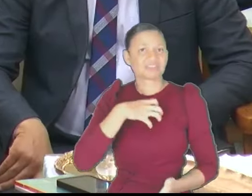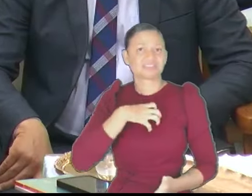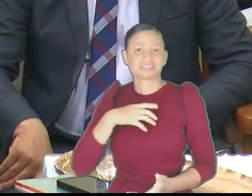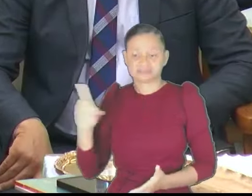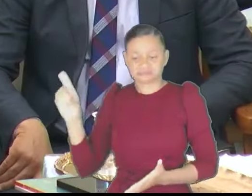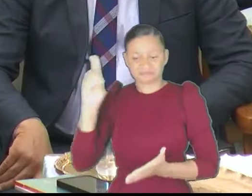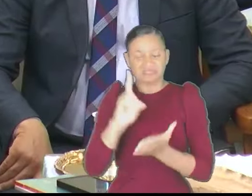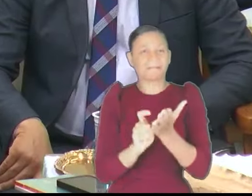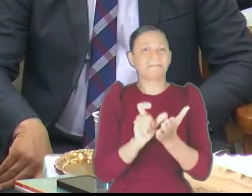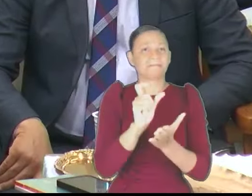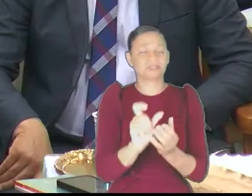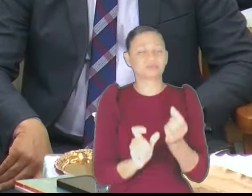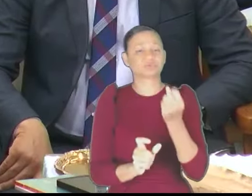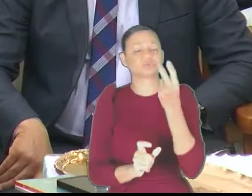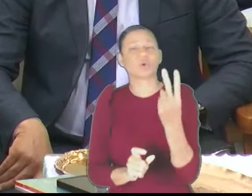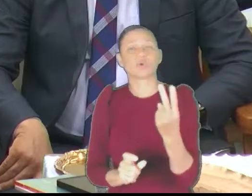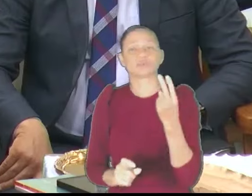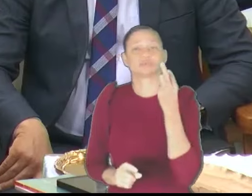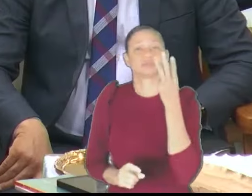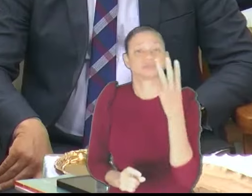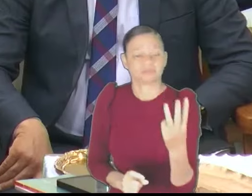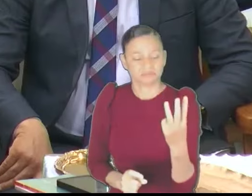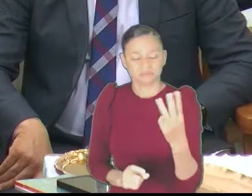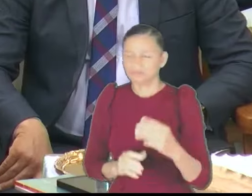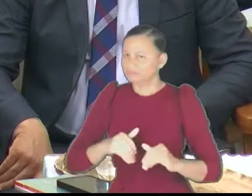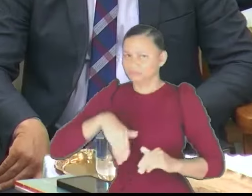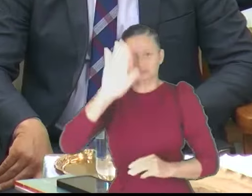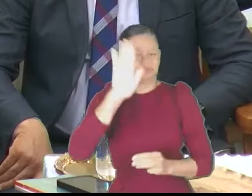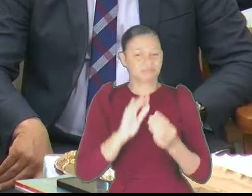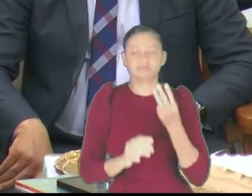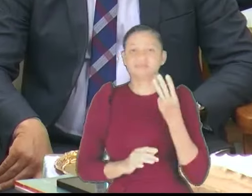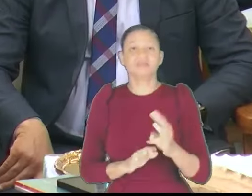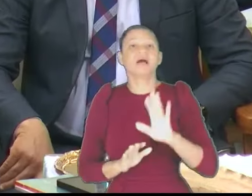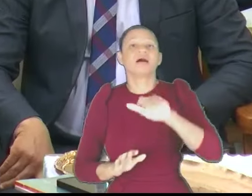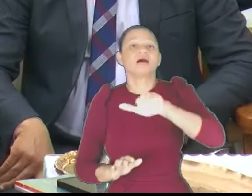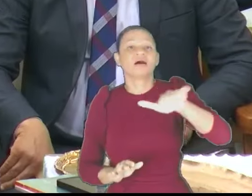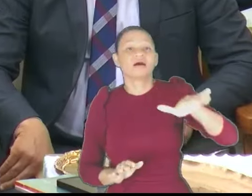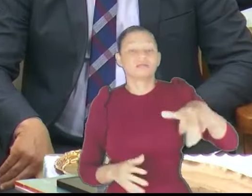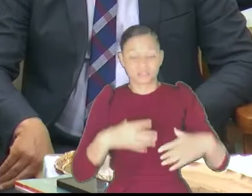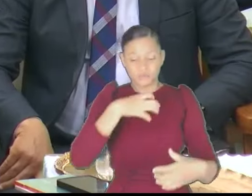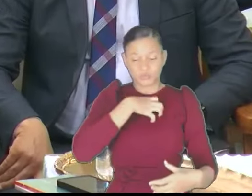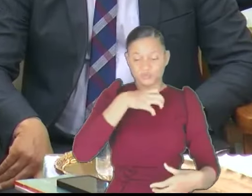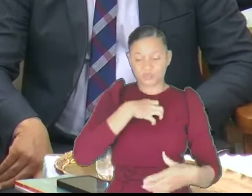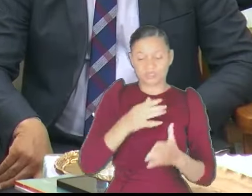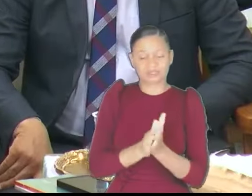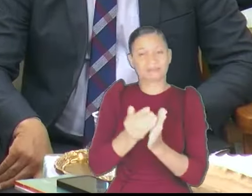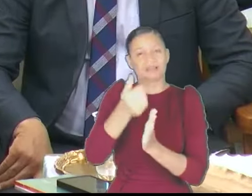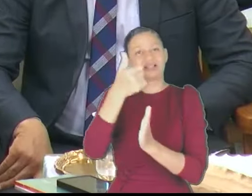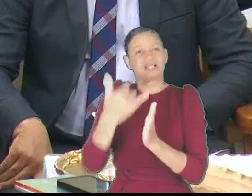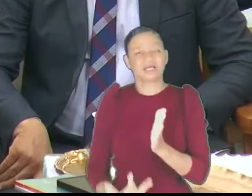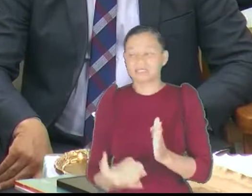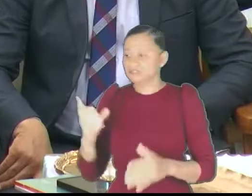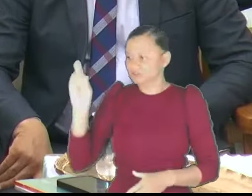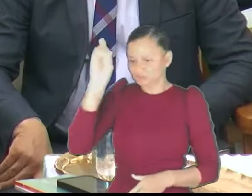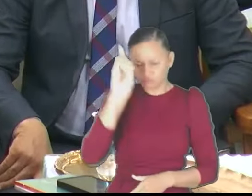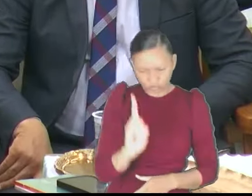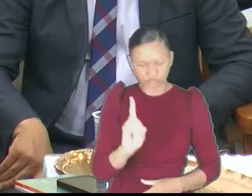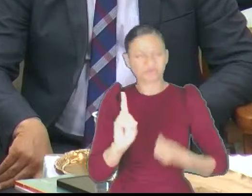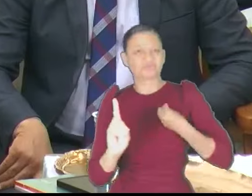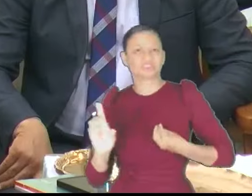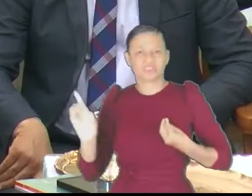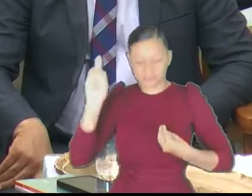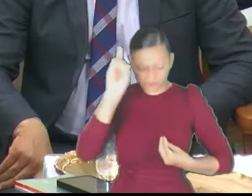palavra. Se tiver 2 ou 3, e tem mais de 2 e 3 aqui. Ei, não é o que eu sinto, é o que a palavra diz. Ele está, ele está,